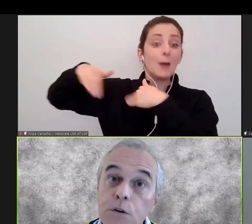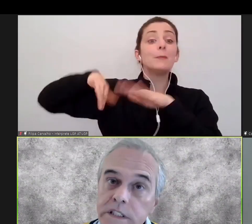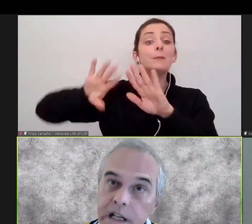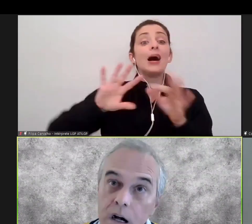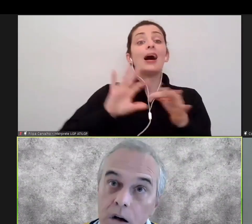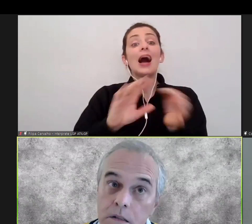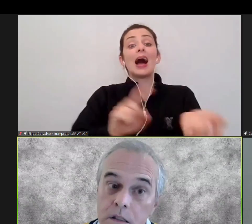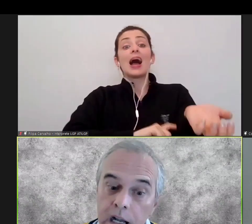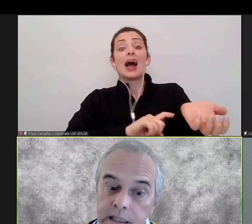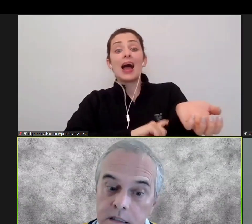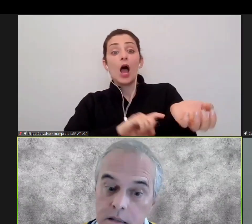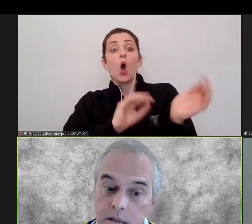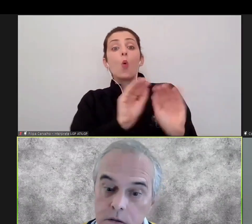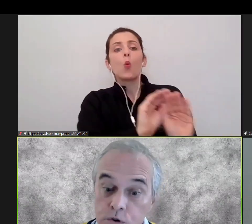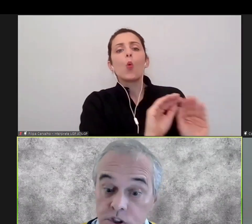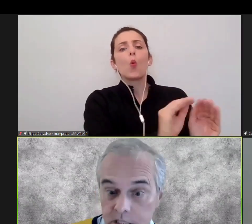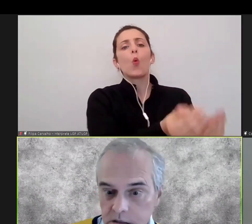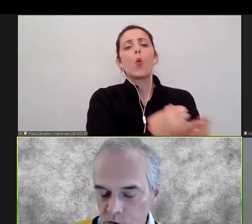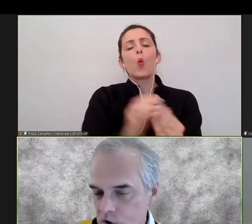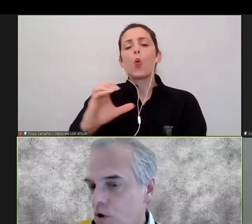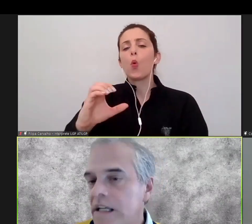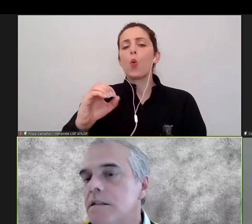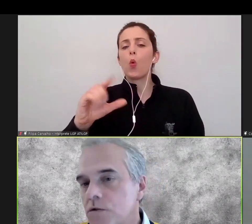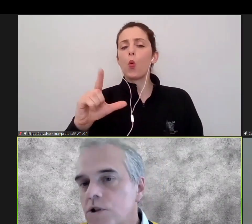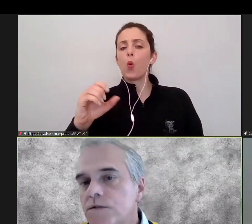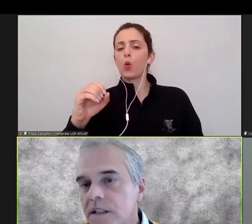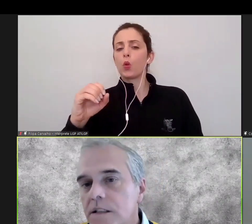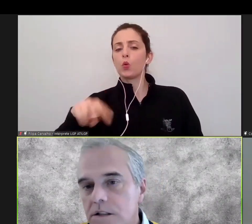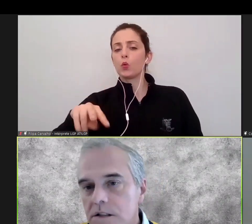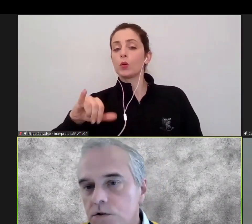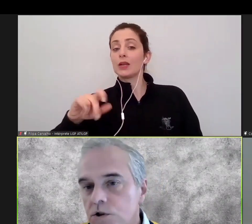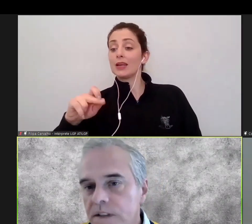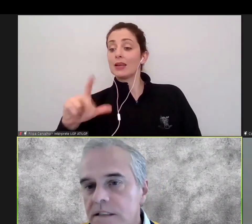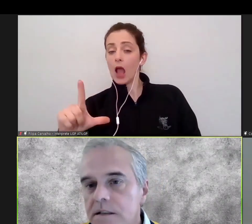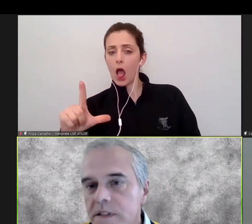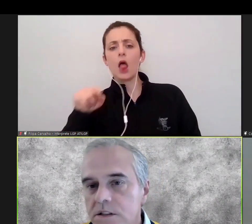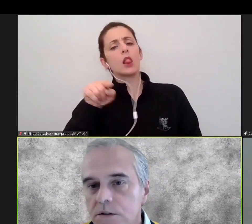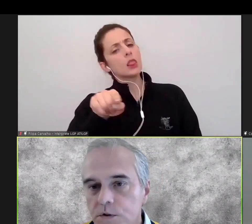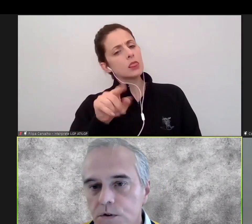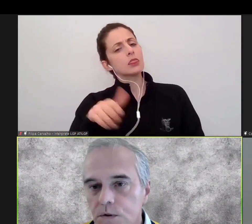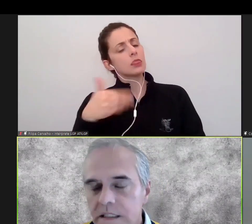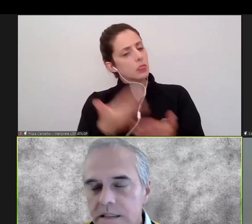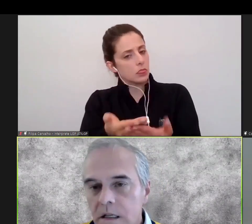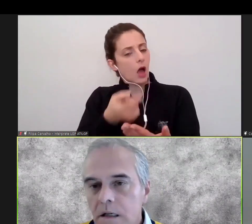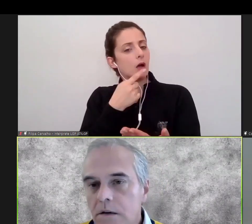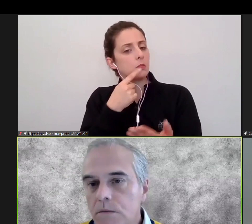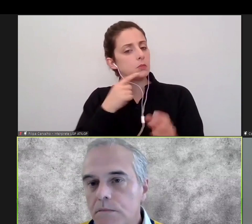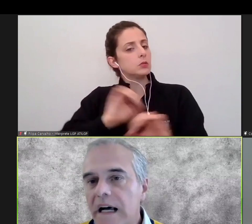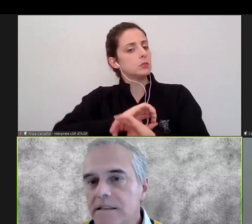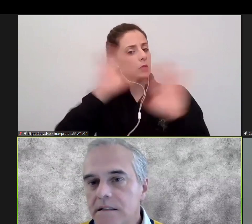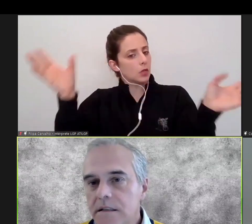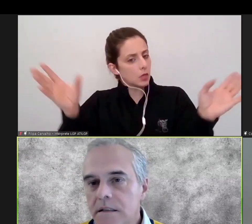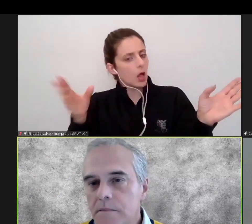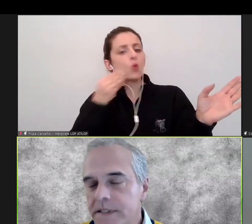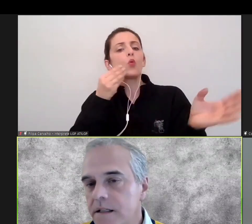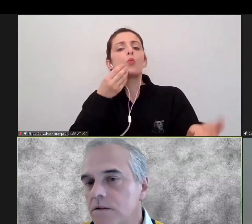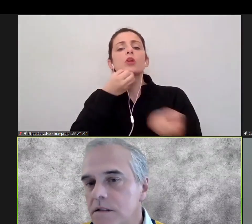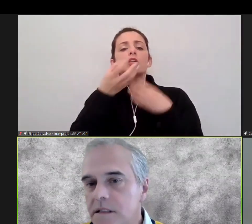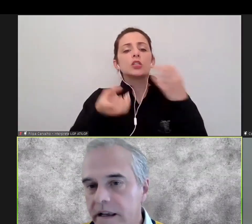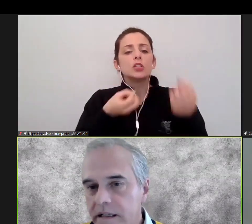na colonial, aí constrói-se a justificação para esse tipo de coisa, com base